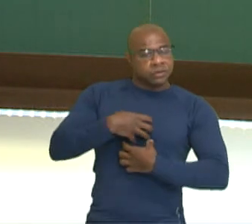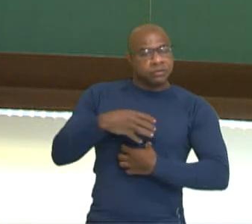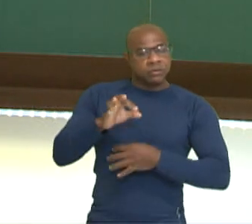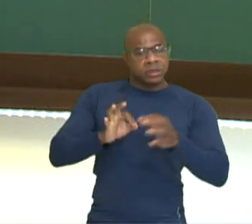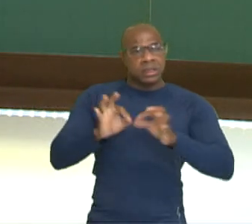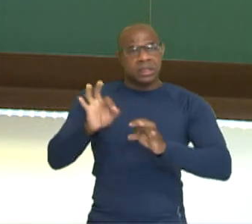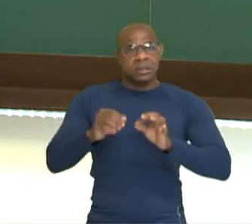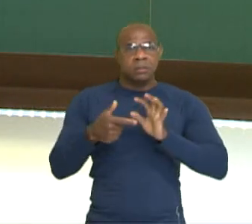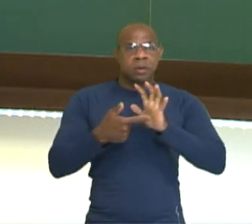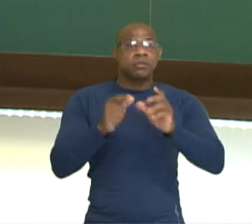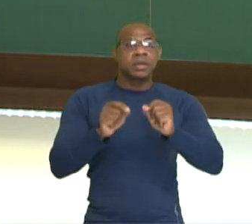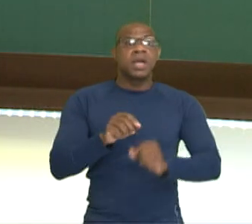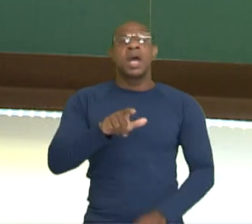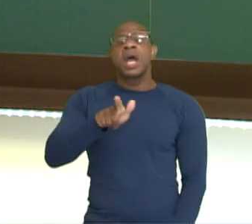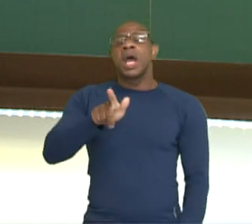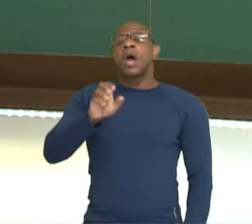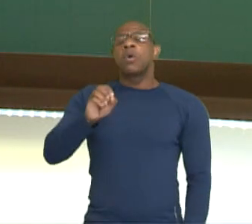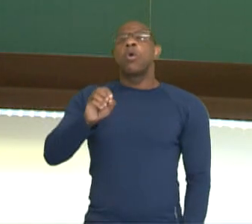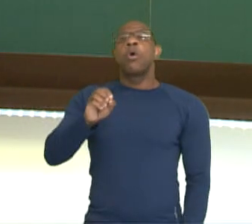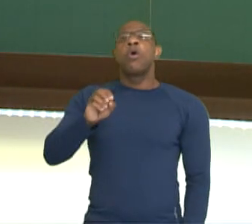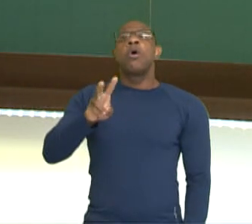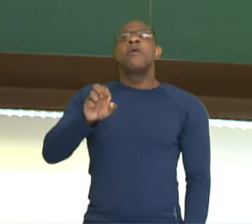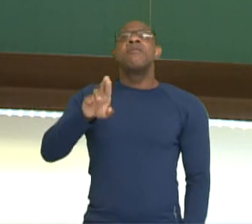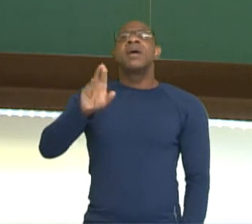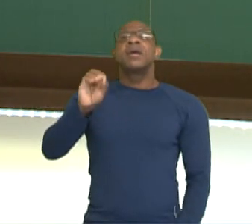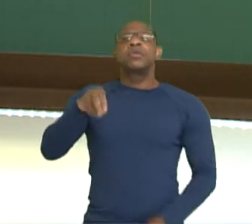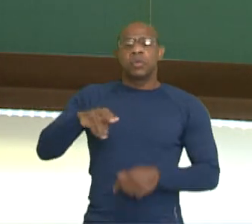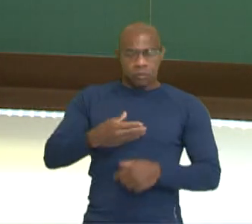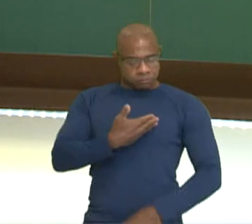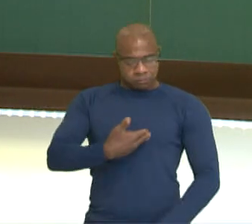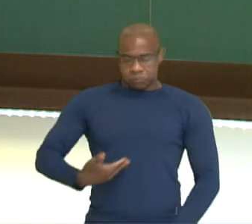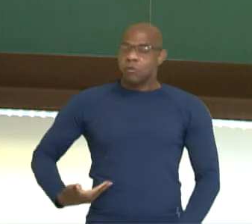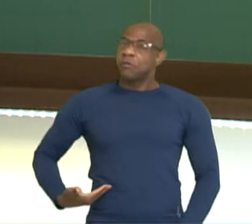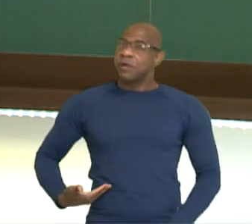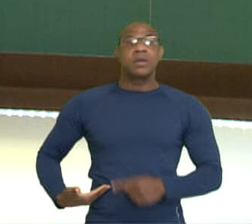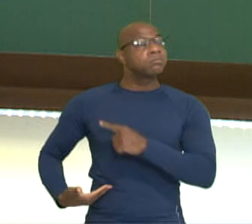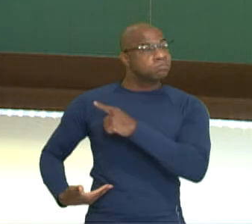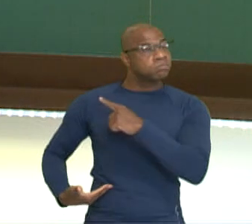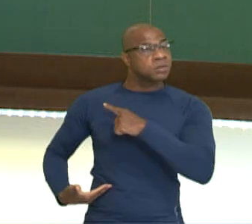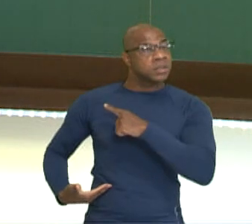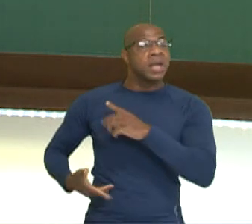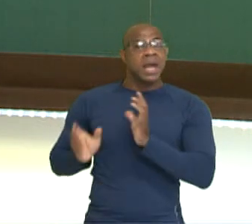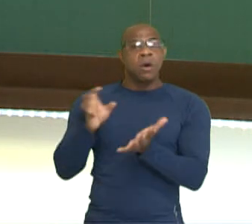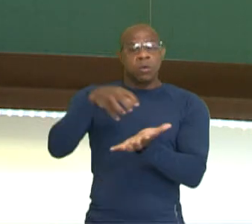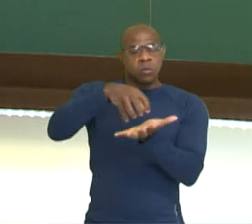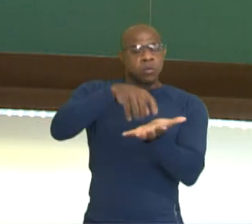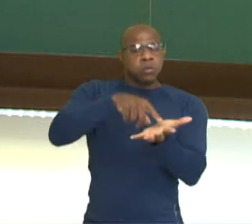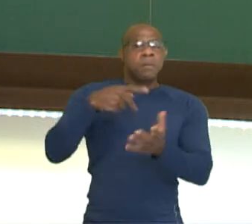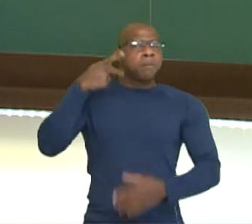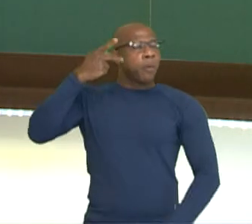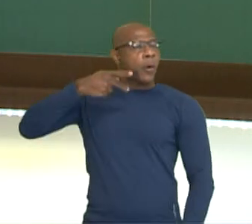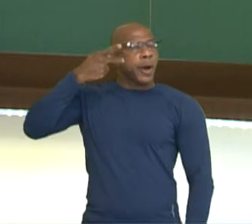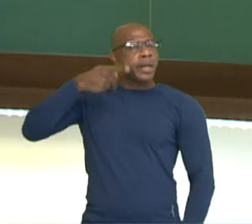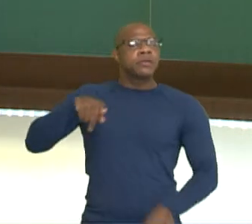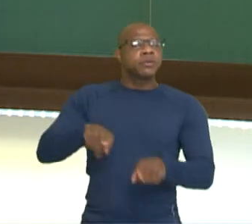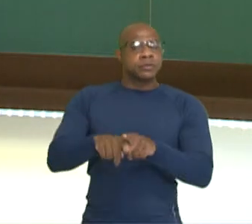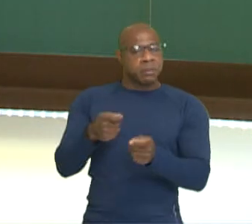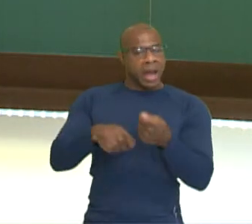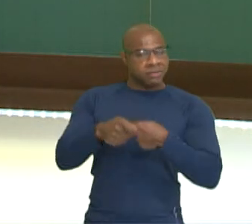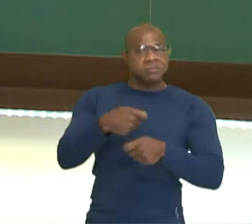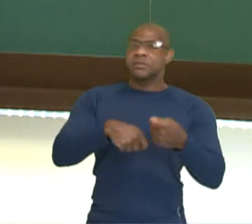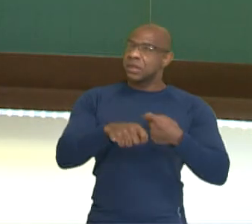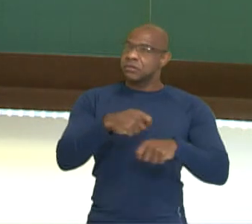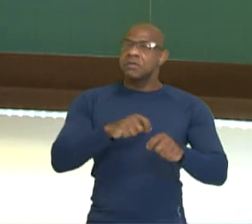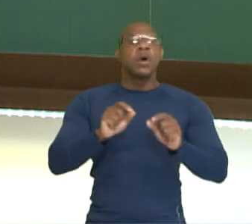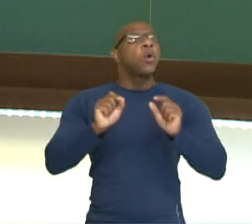identificamos como governo. Então, o governo é nada mais do que uma instituição política